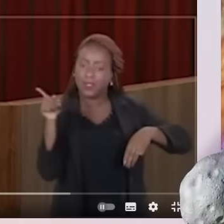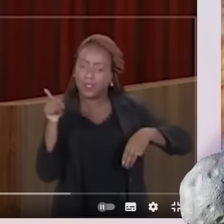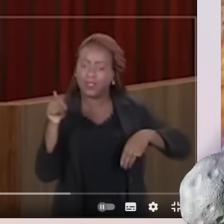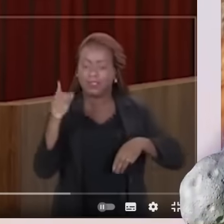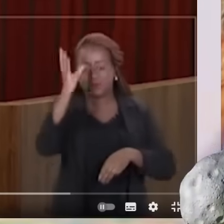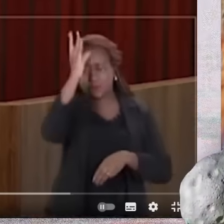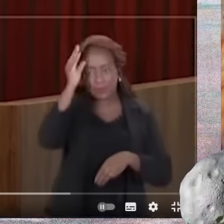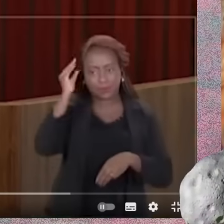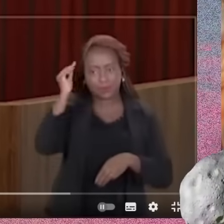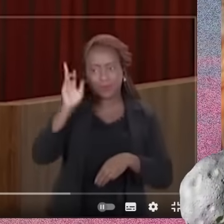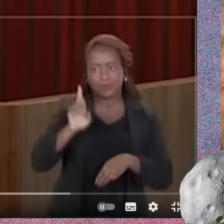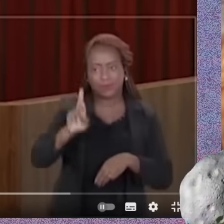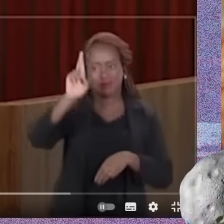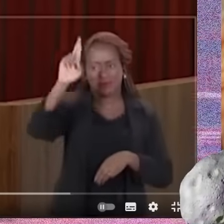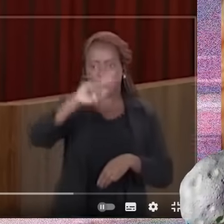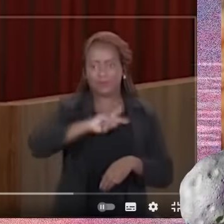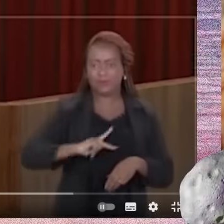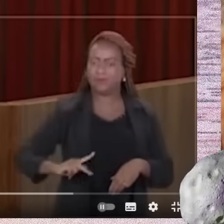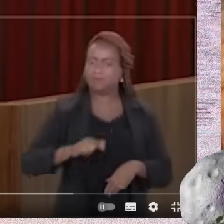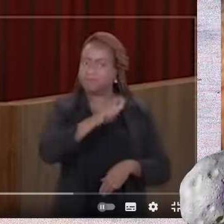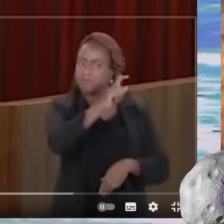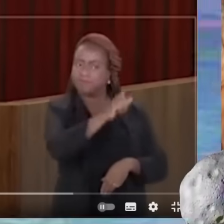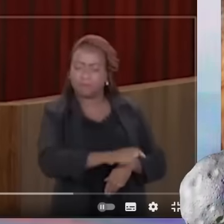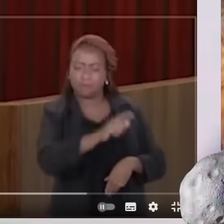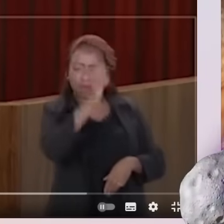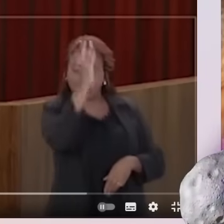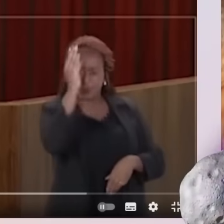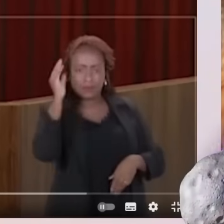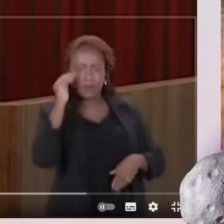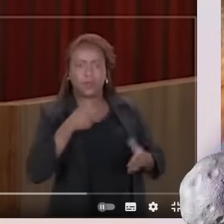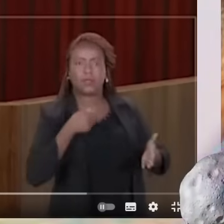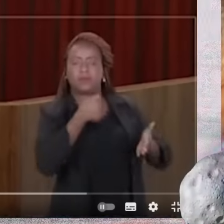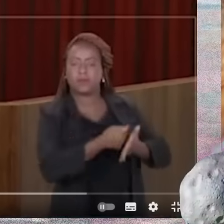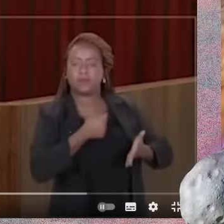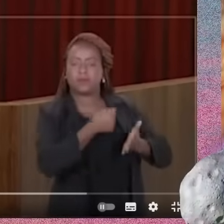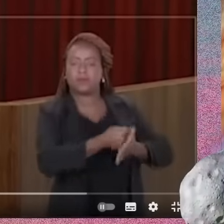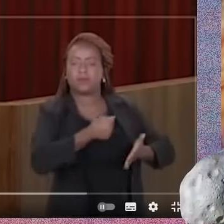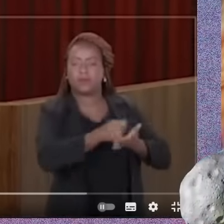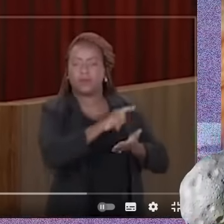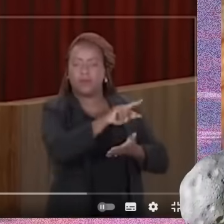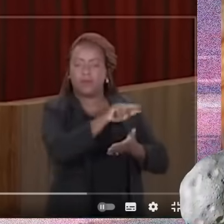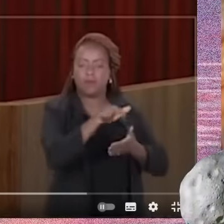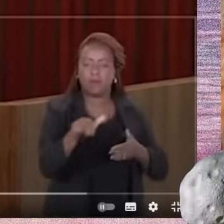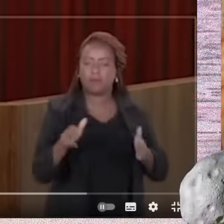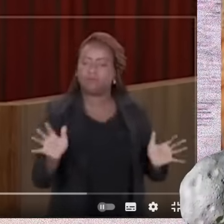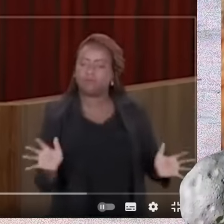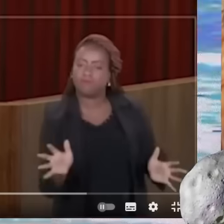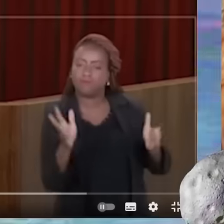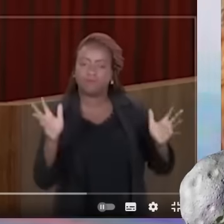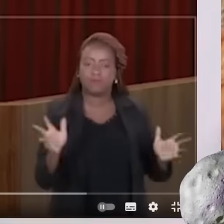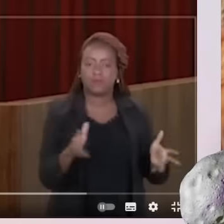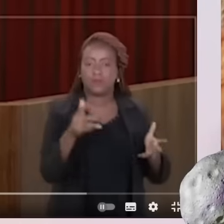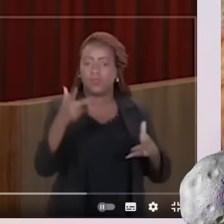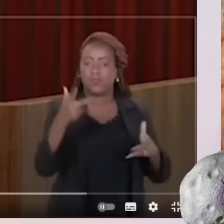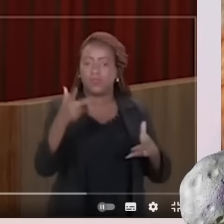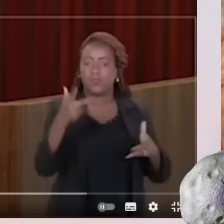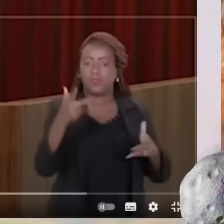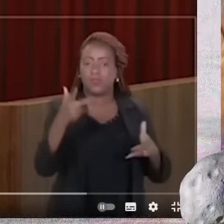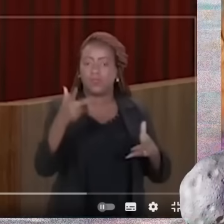ministra, pioneira em tantas lutas que inspiram e guiam os passos de muitas outras